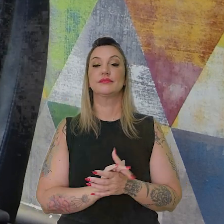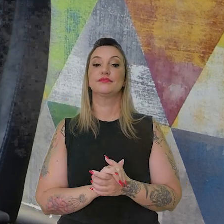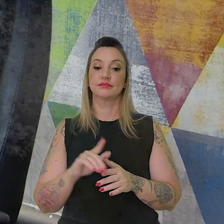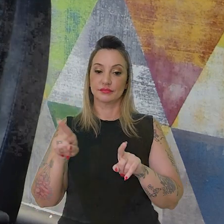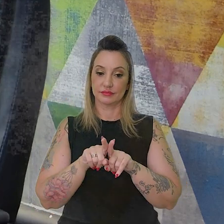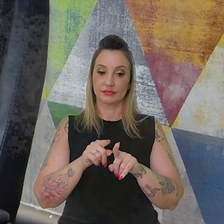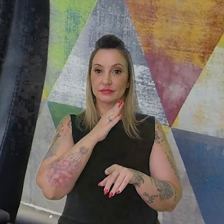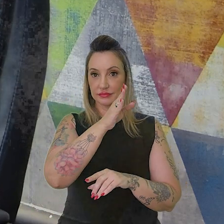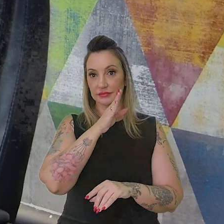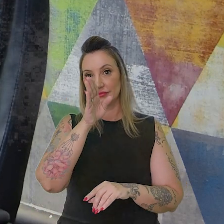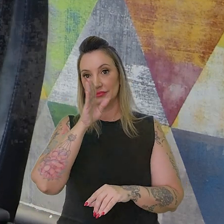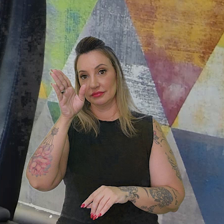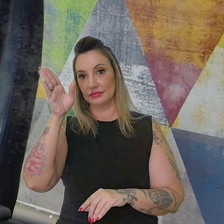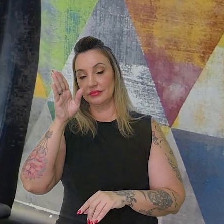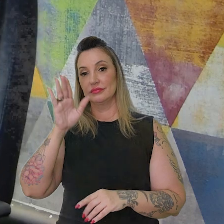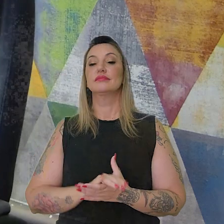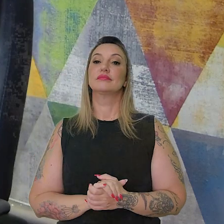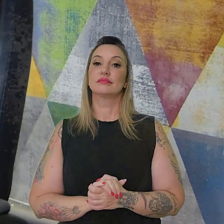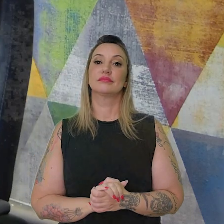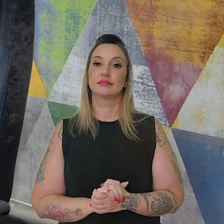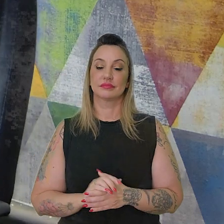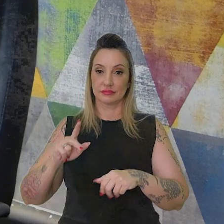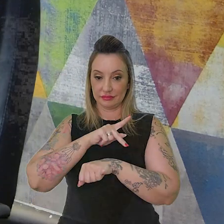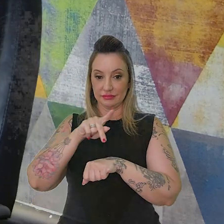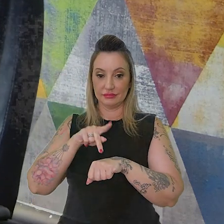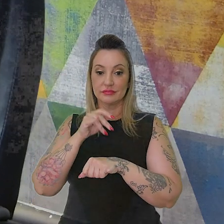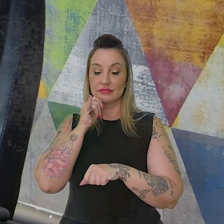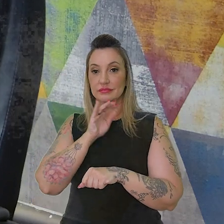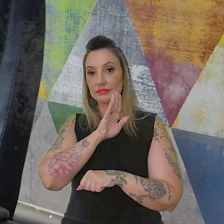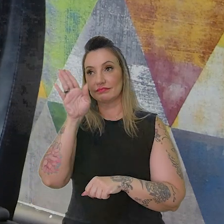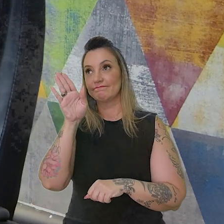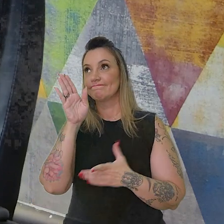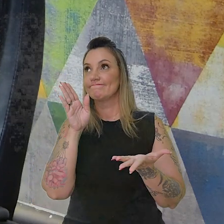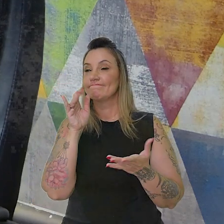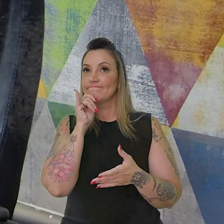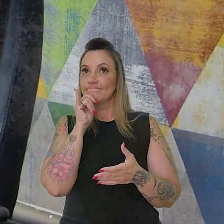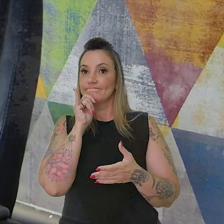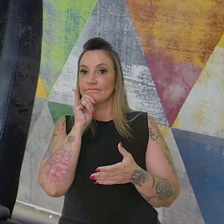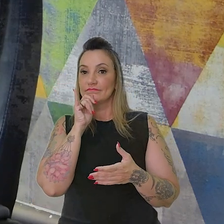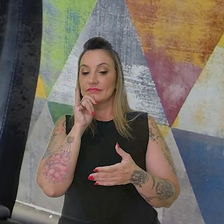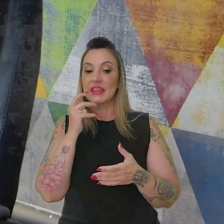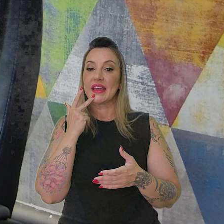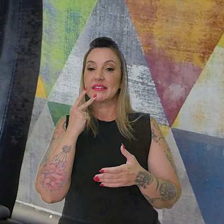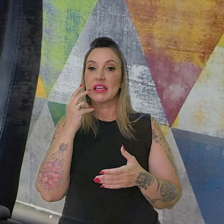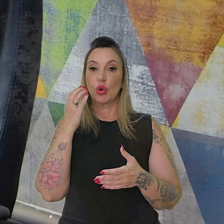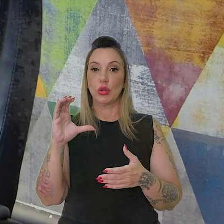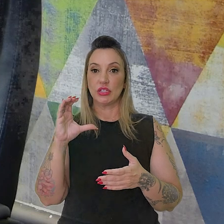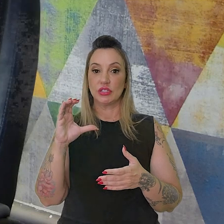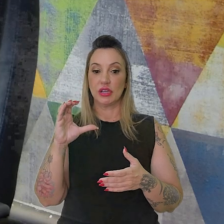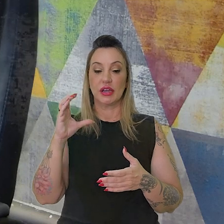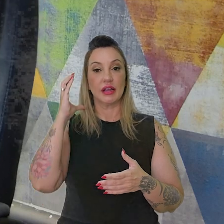que daí a gente vai para o lugares é do país a gente foi por exemplo PR para Recife